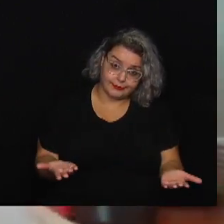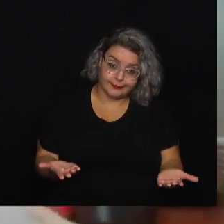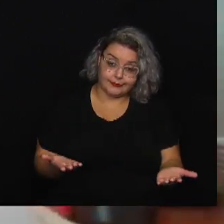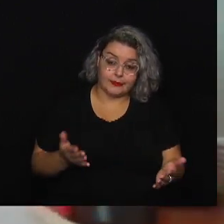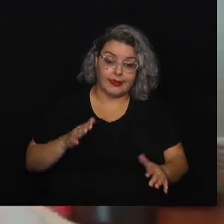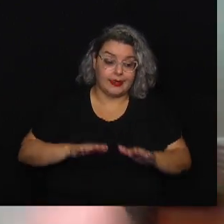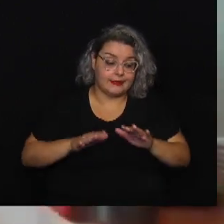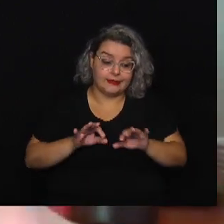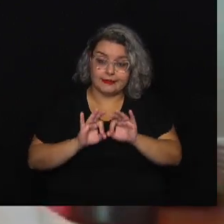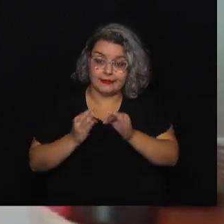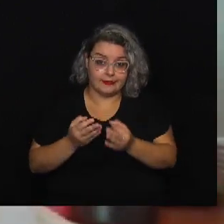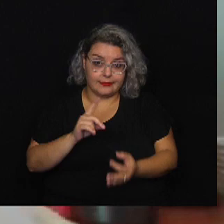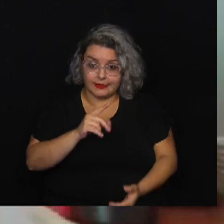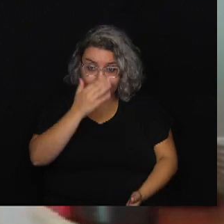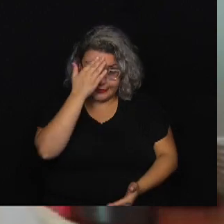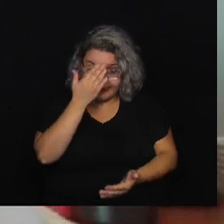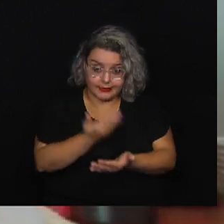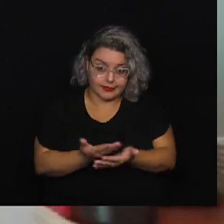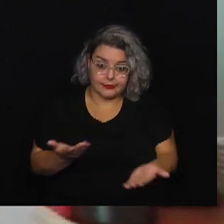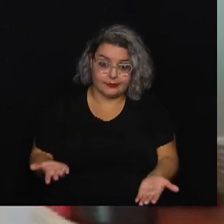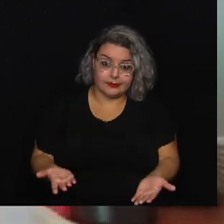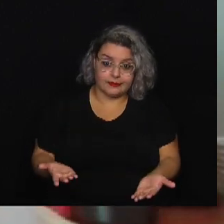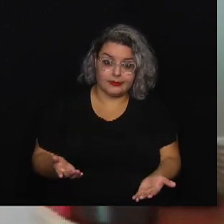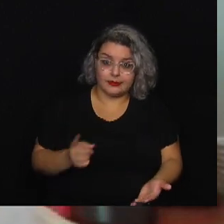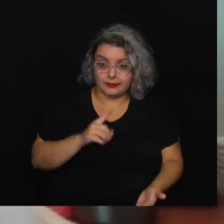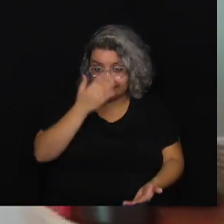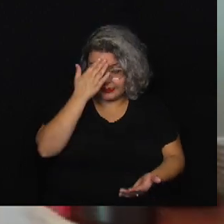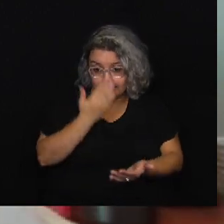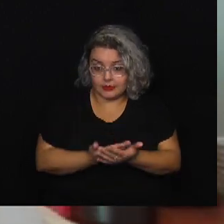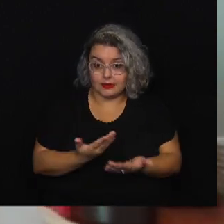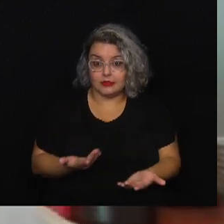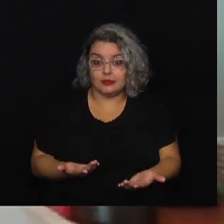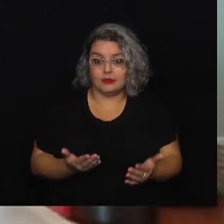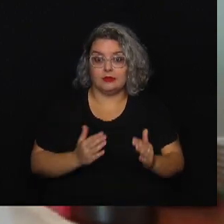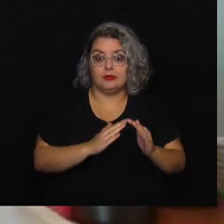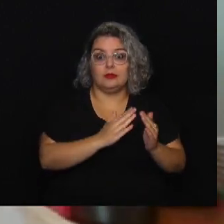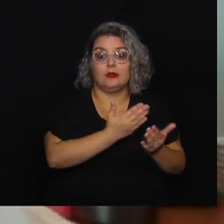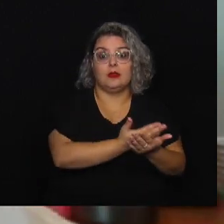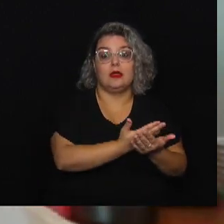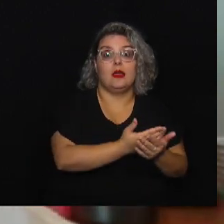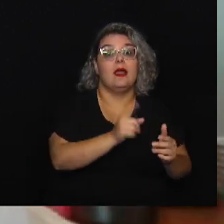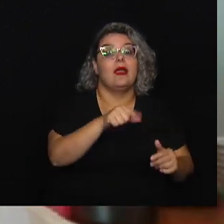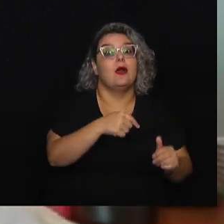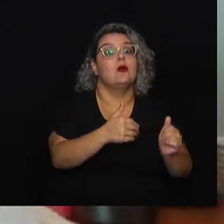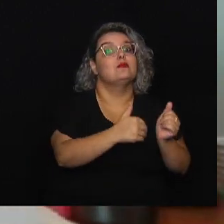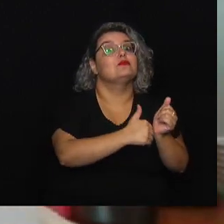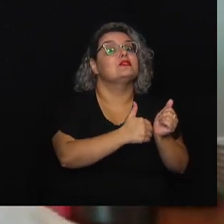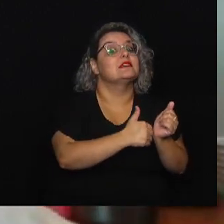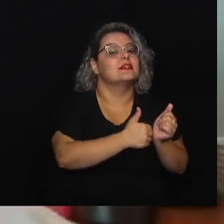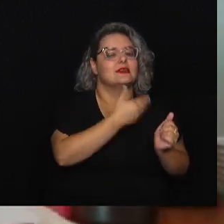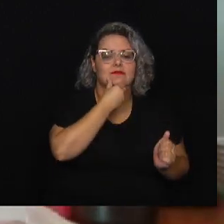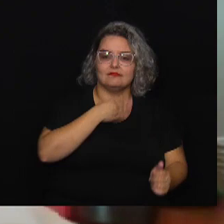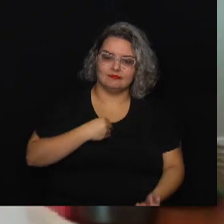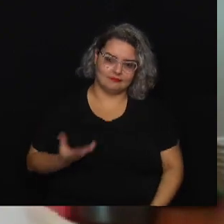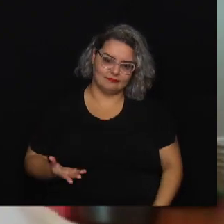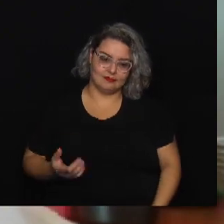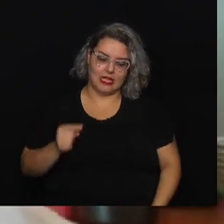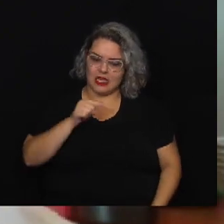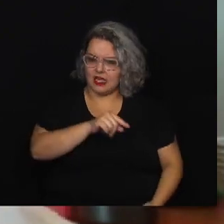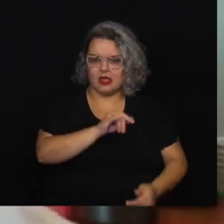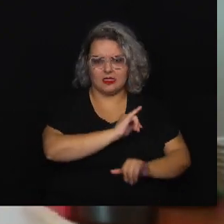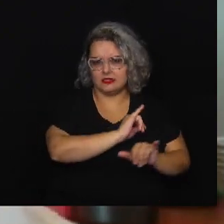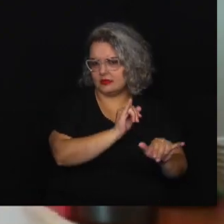não acreditam, É. e não acreditam mesmo. Escola é o lugar do segredo dos filhos, né? A gente não vai falando. Lá eles